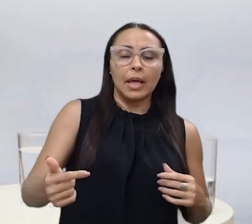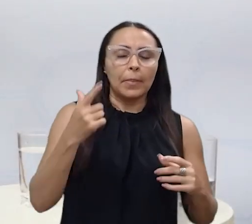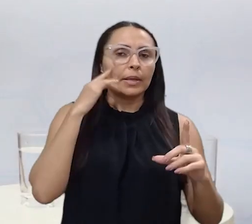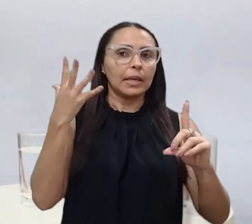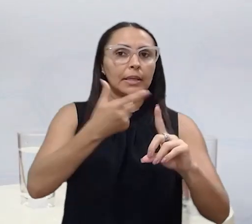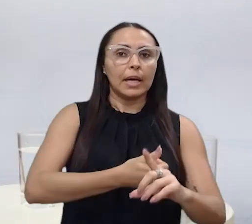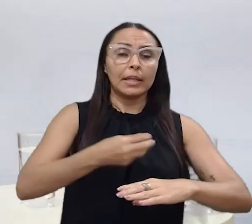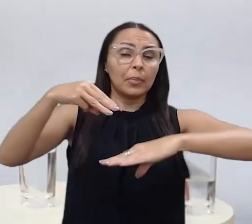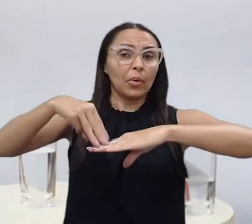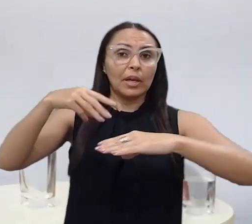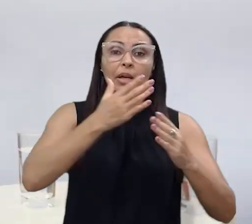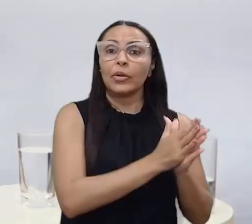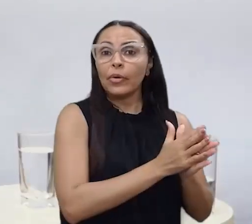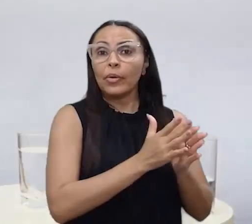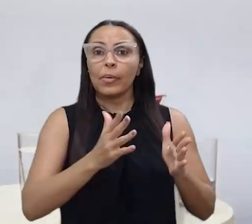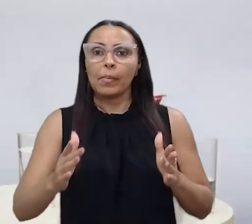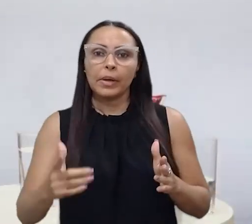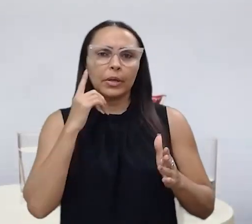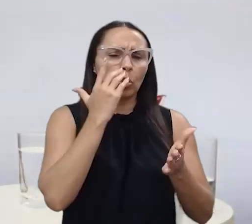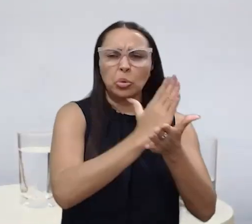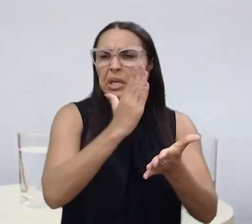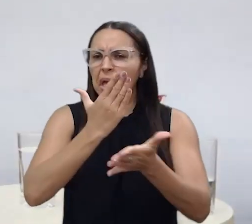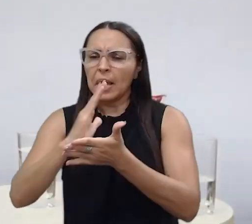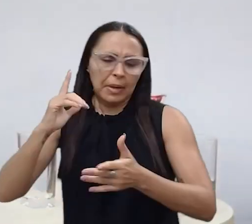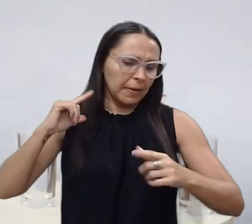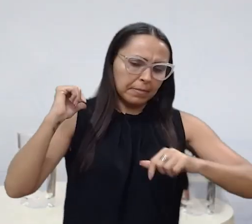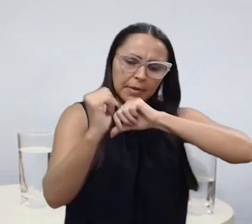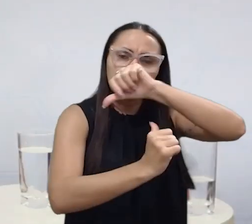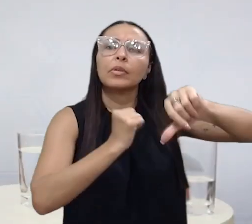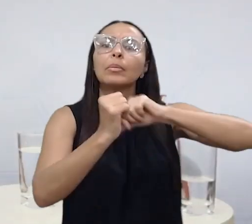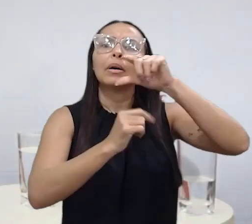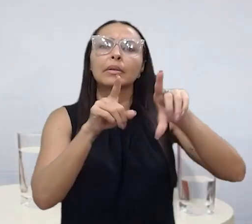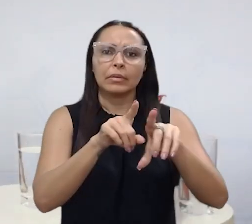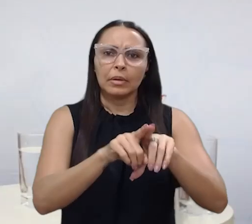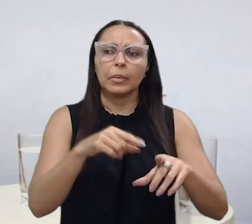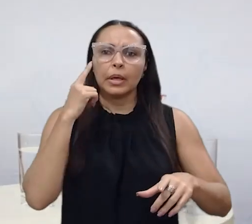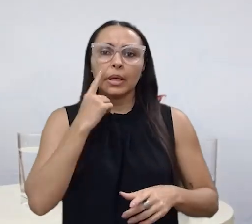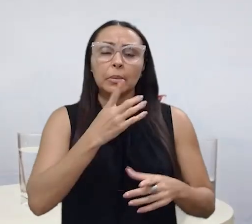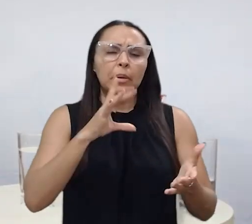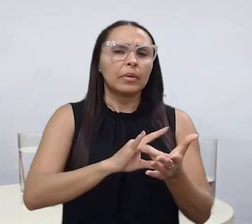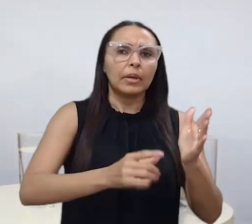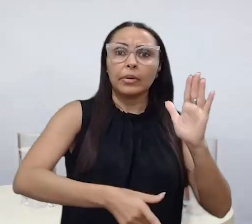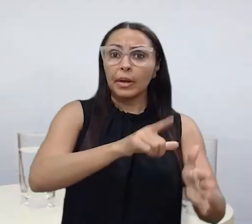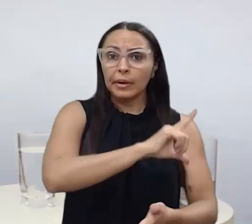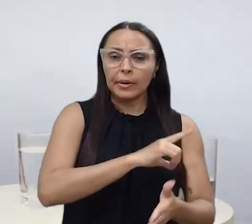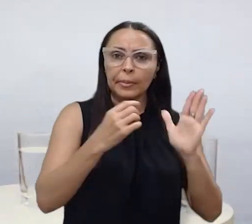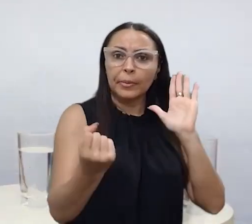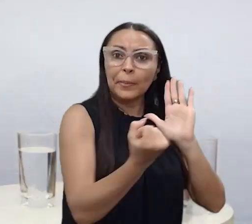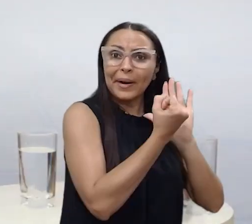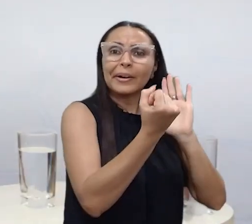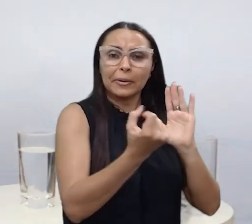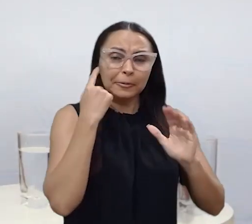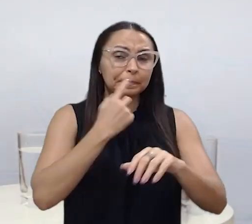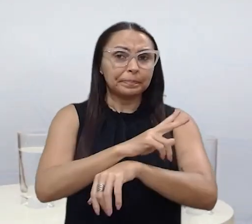Arte Moderna, que foi um período de quebra de ruptura, de muita transformação também, e mesmo sendo antes do marco do design